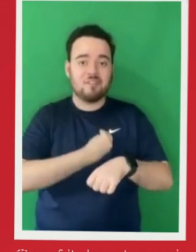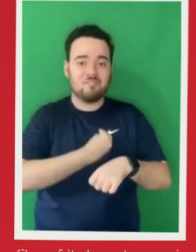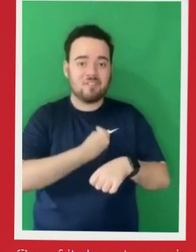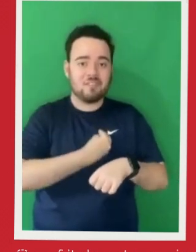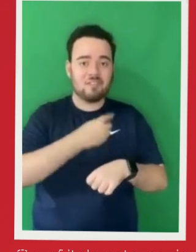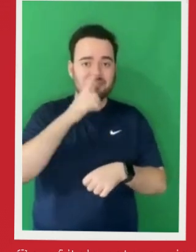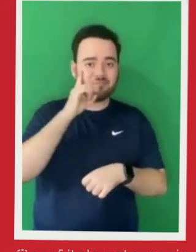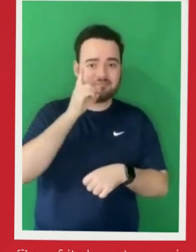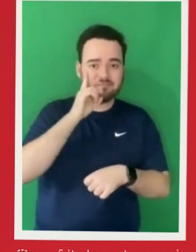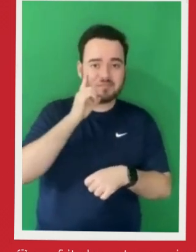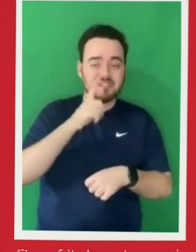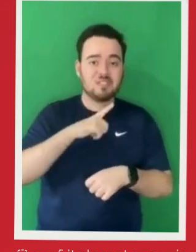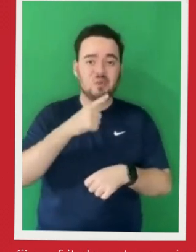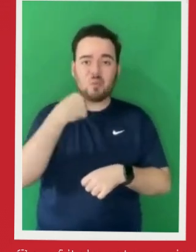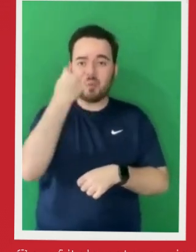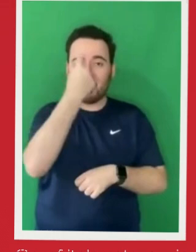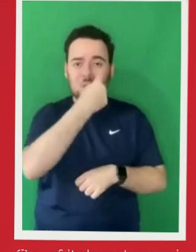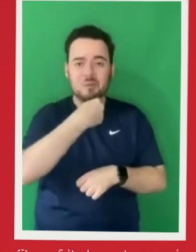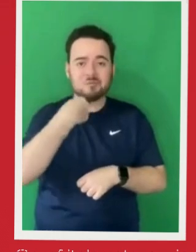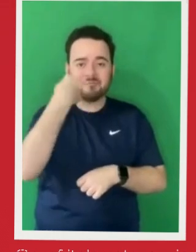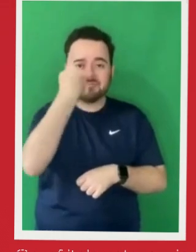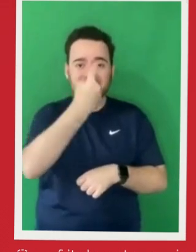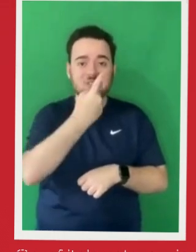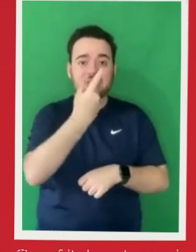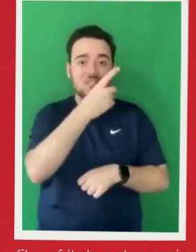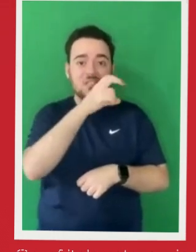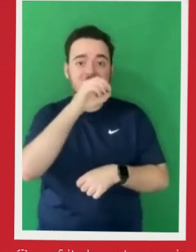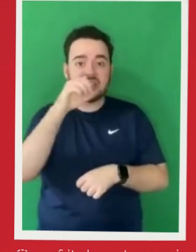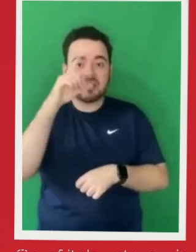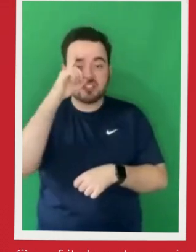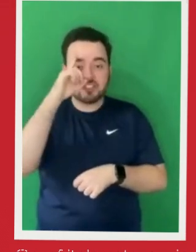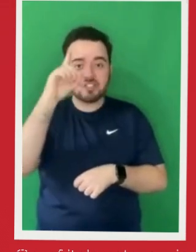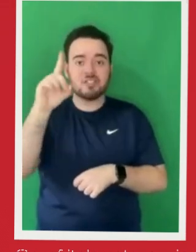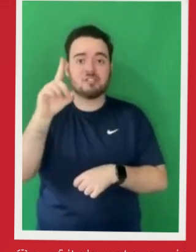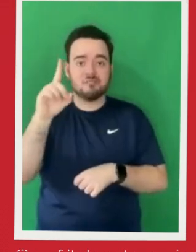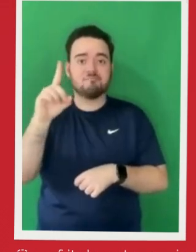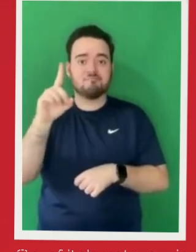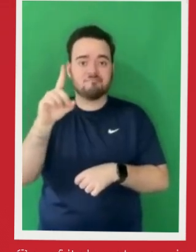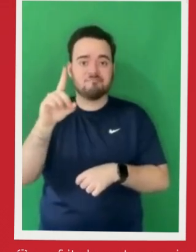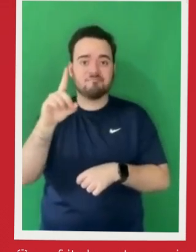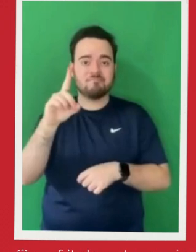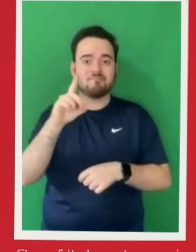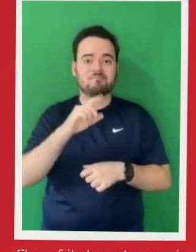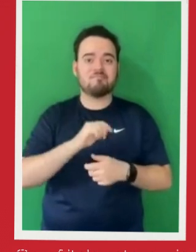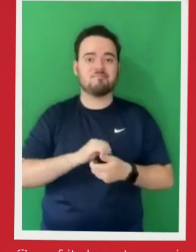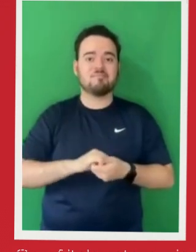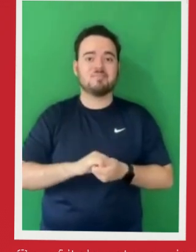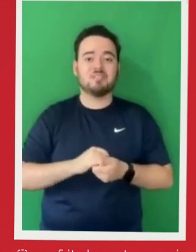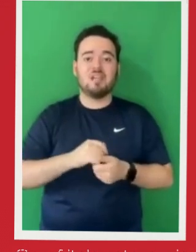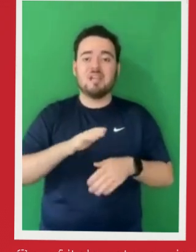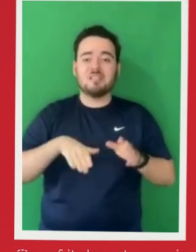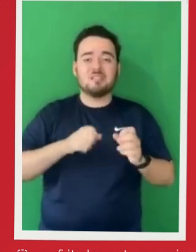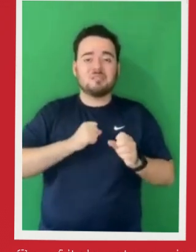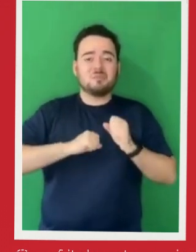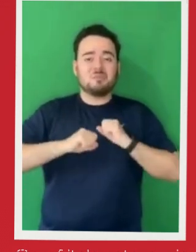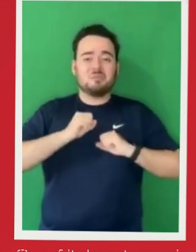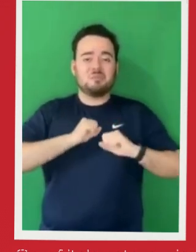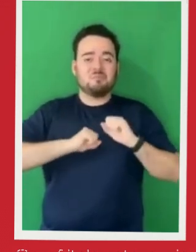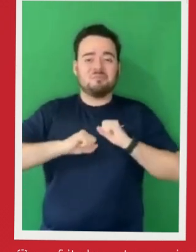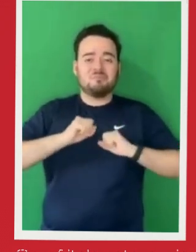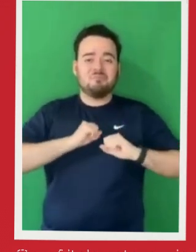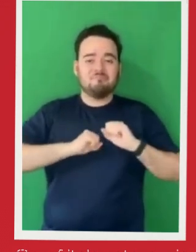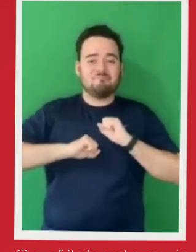verdade para a sua vida cotidiana. Você tem 1 hora por dia, já foram 100 dias. Me entendem? Eu sei que isso pode dar um pouco